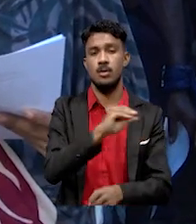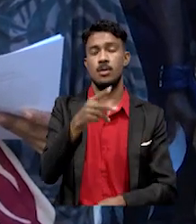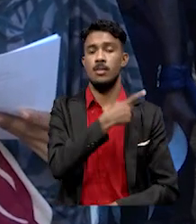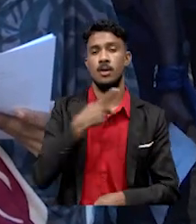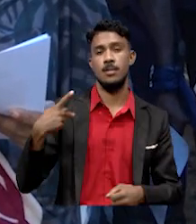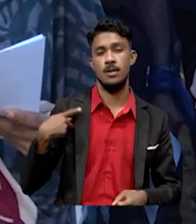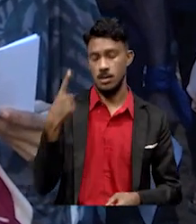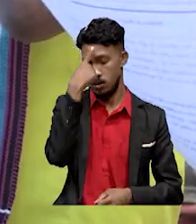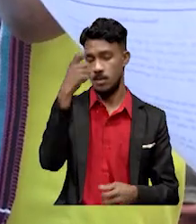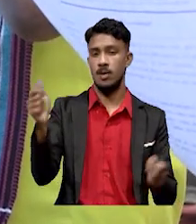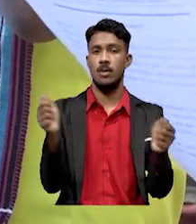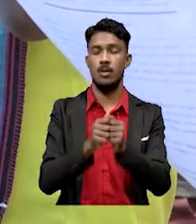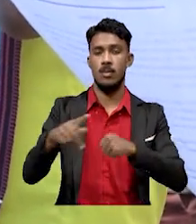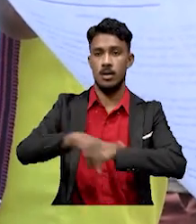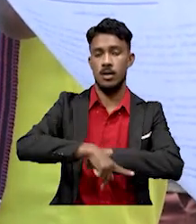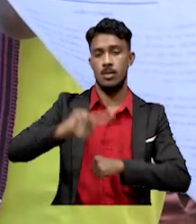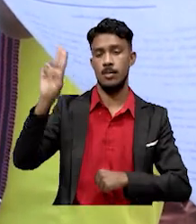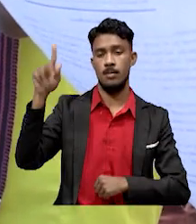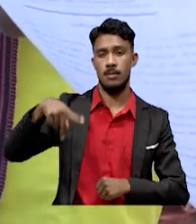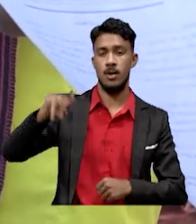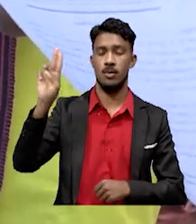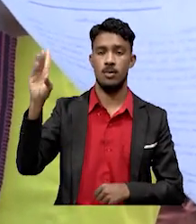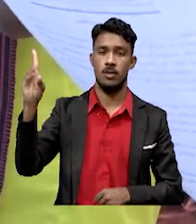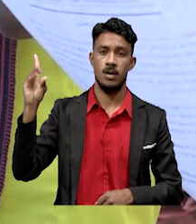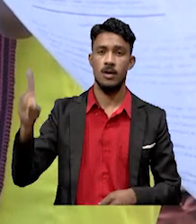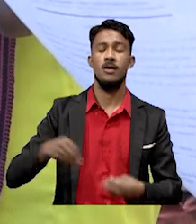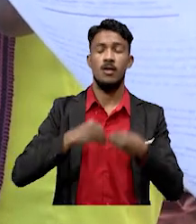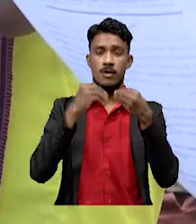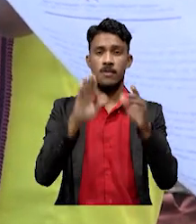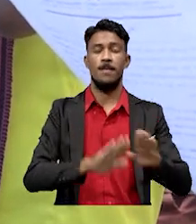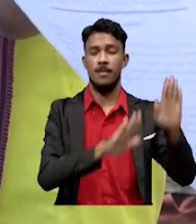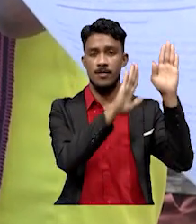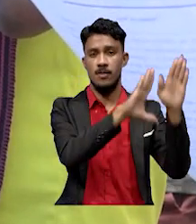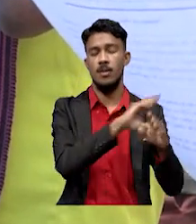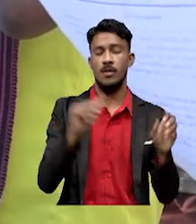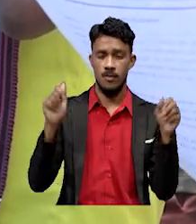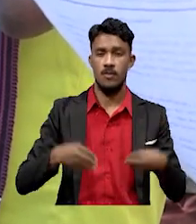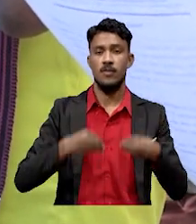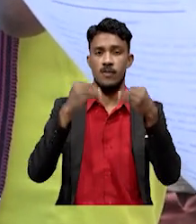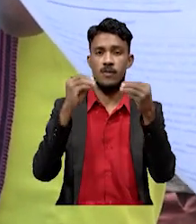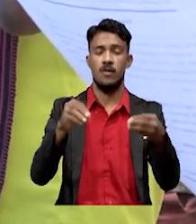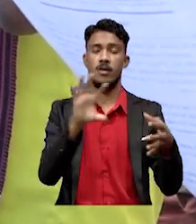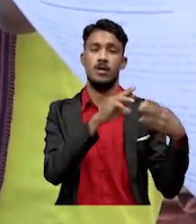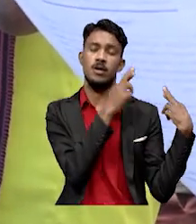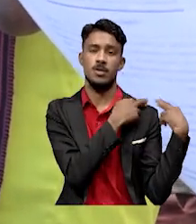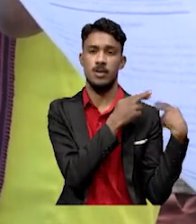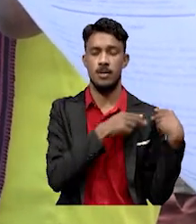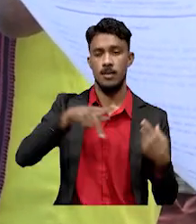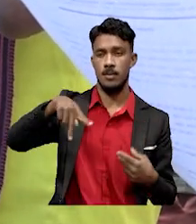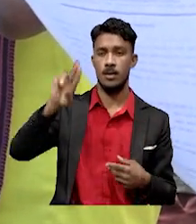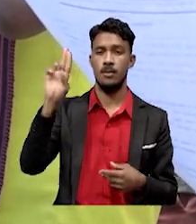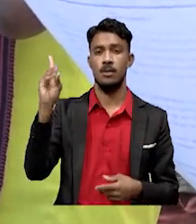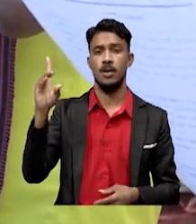é partido PUDD Mos tumba base onde foi posto pela estrutura tomac PUDD Nian. Niha Teten, tina ringrua Ronald